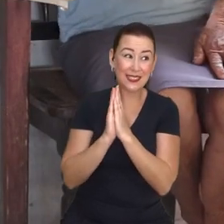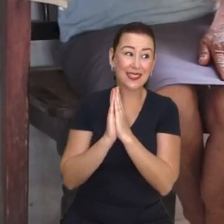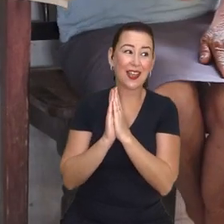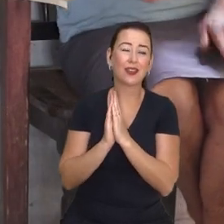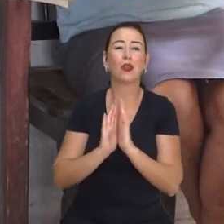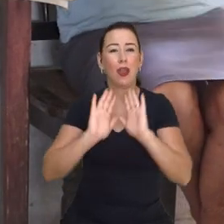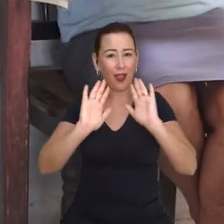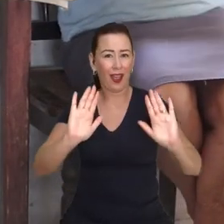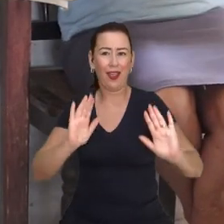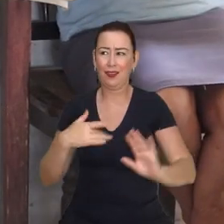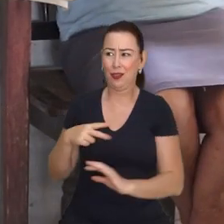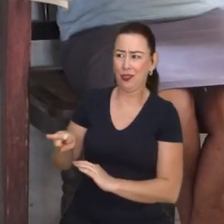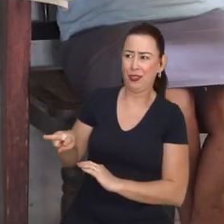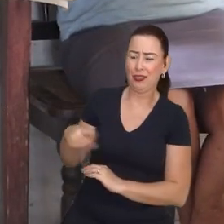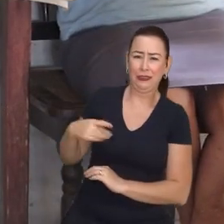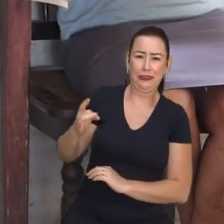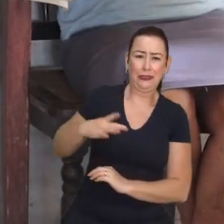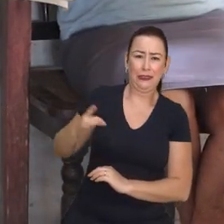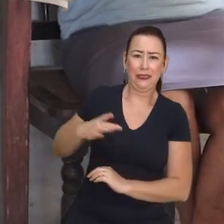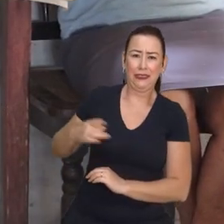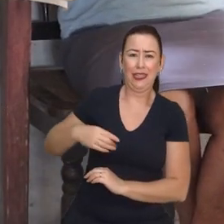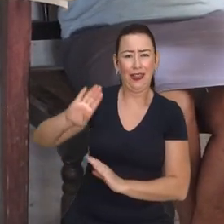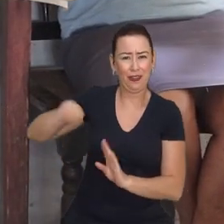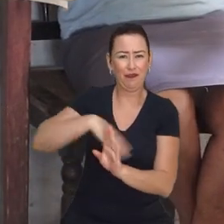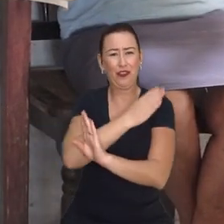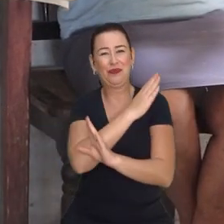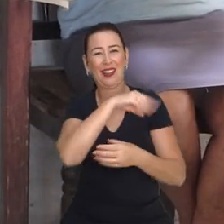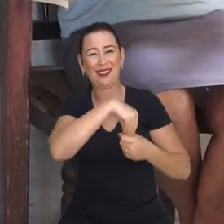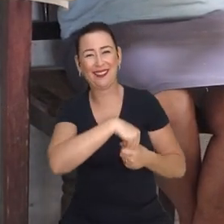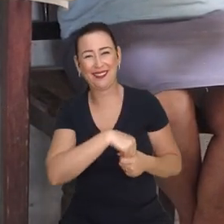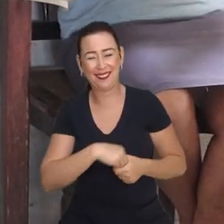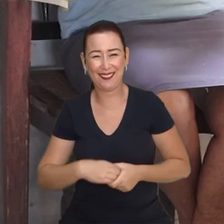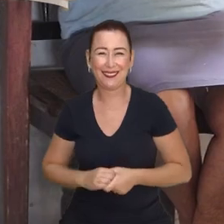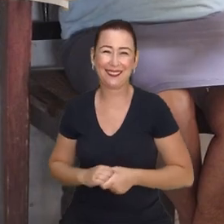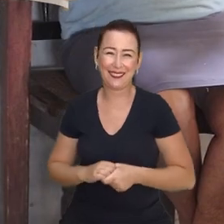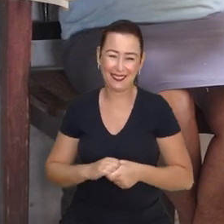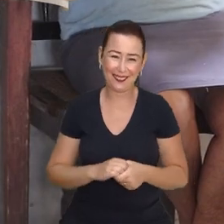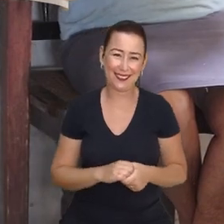falei, aí eu criei medo, pulei para dentro.